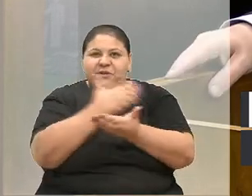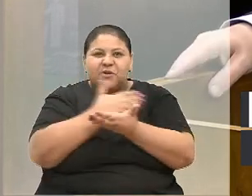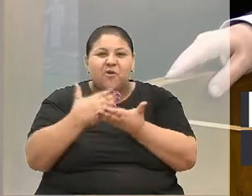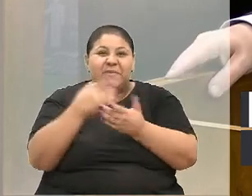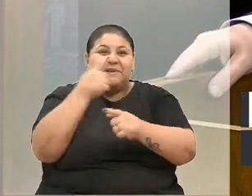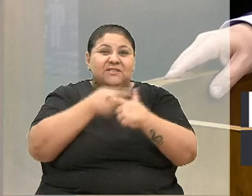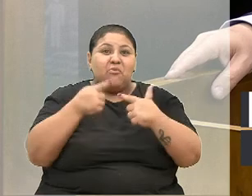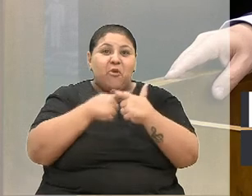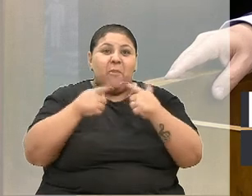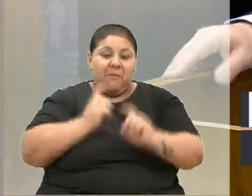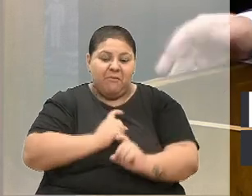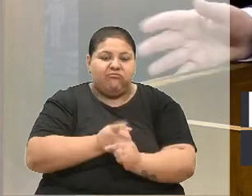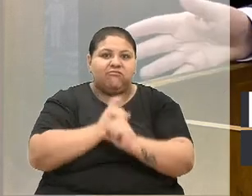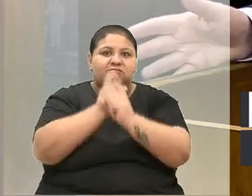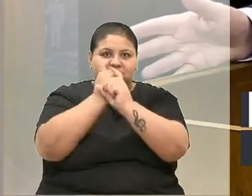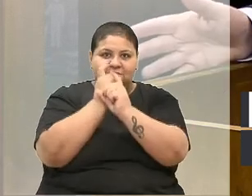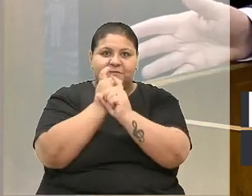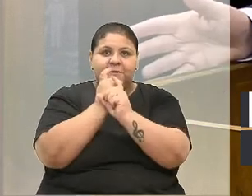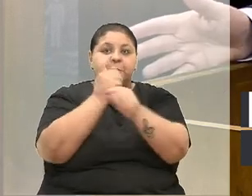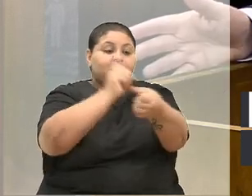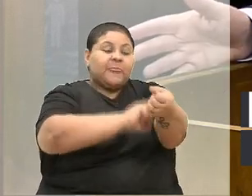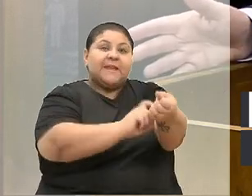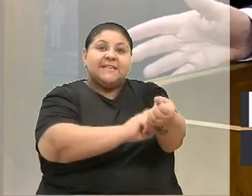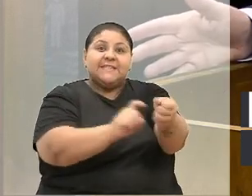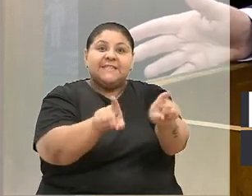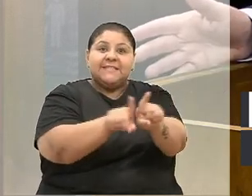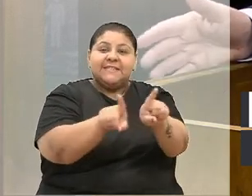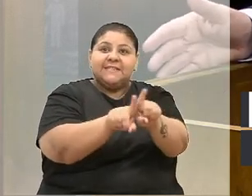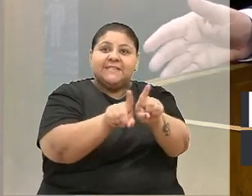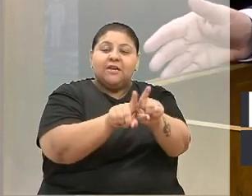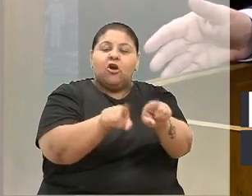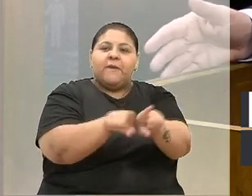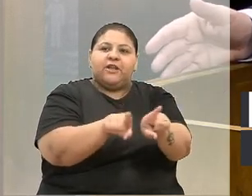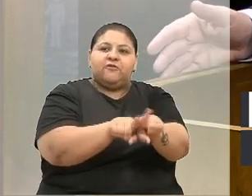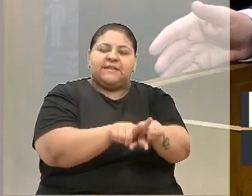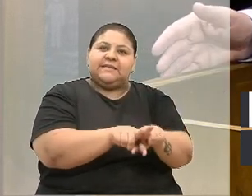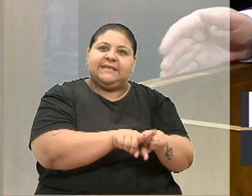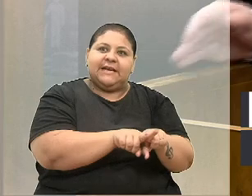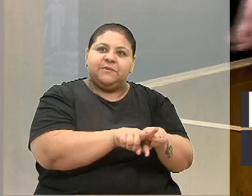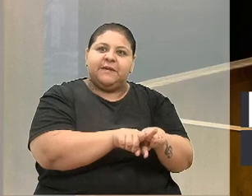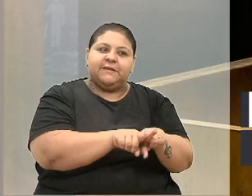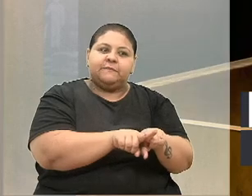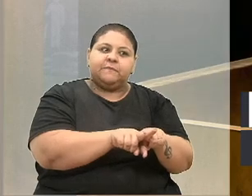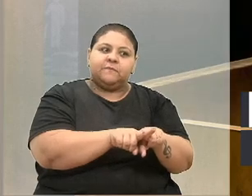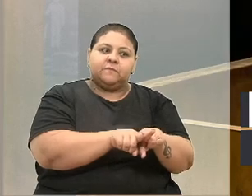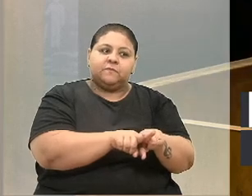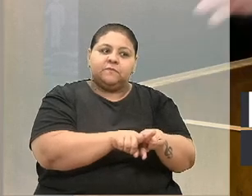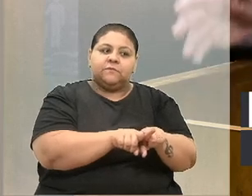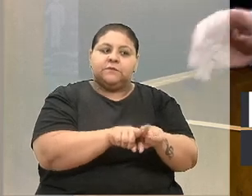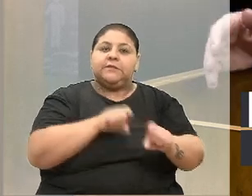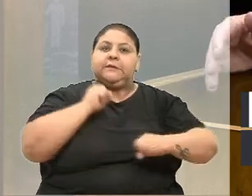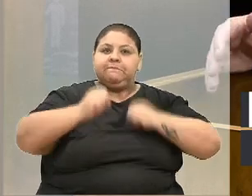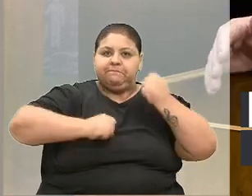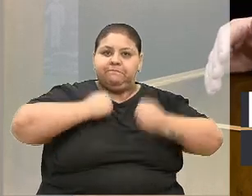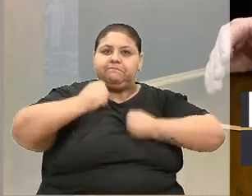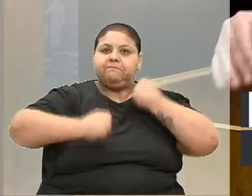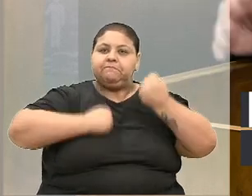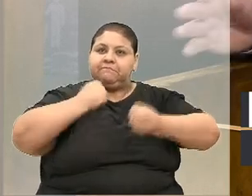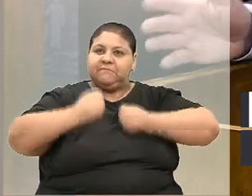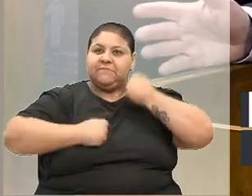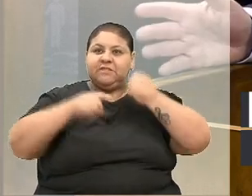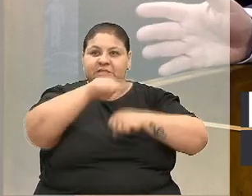cervical, né? A ansiedade que tem gerado nas crianças e nos adolescentes, e a ansiedade, todos sabem que é a